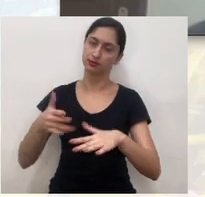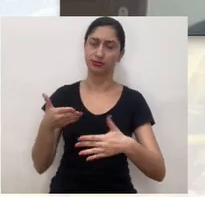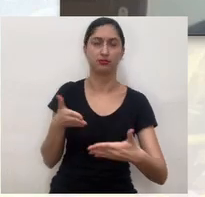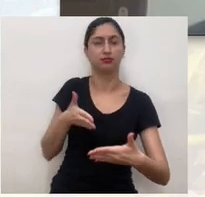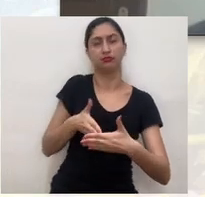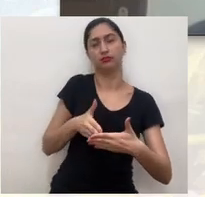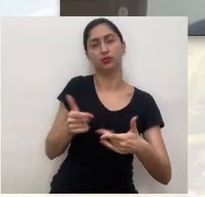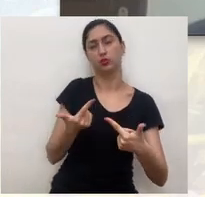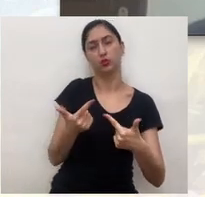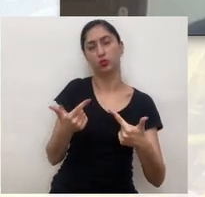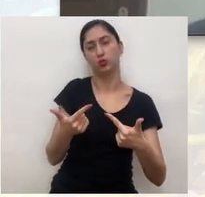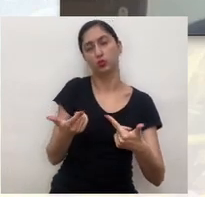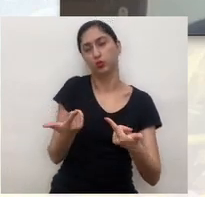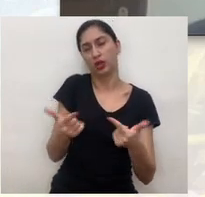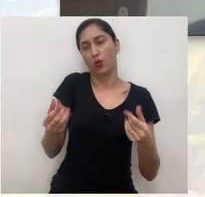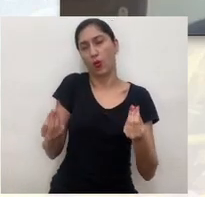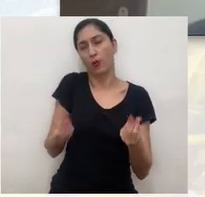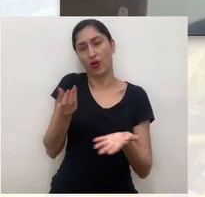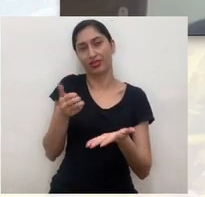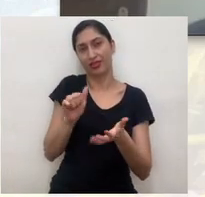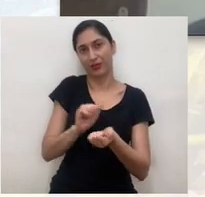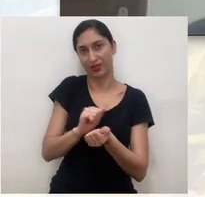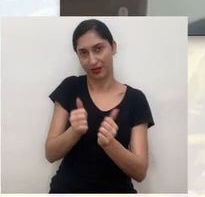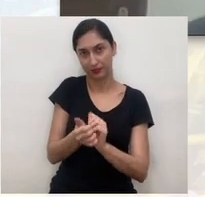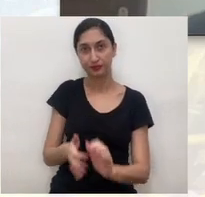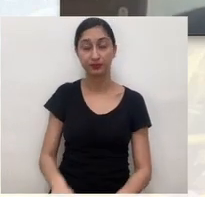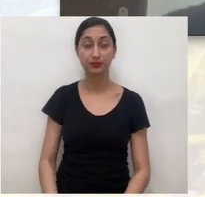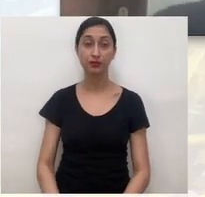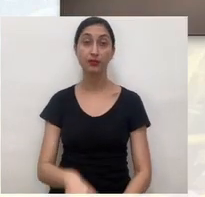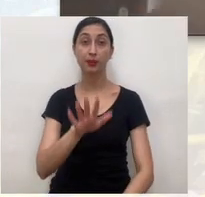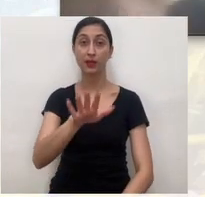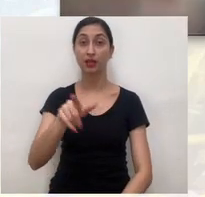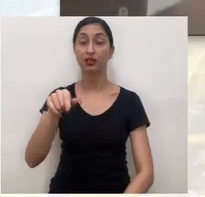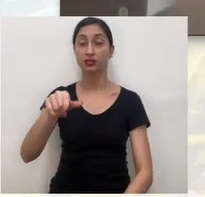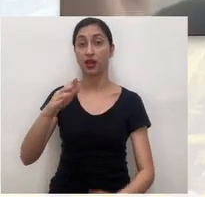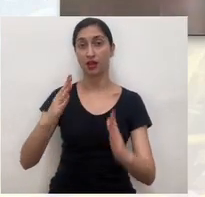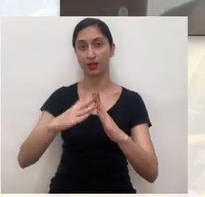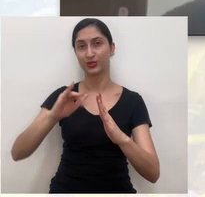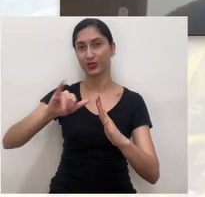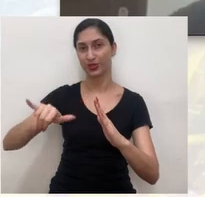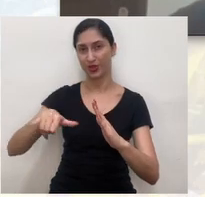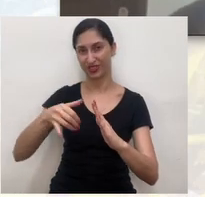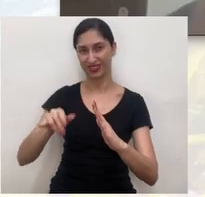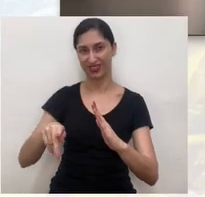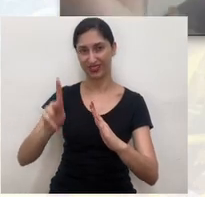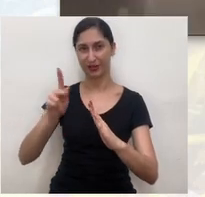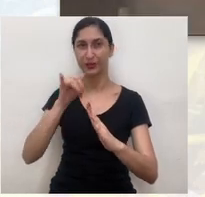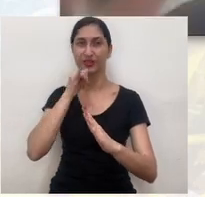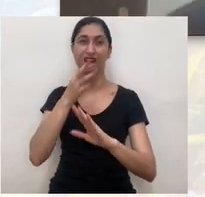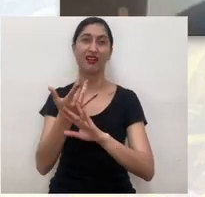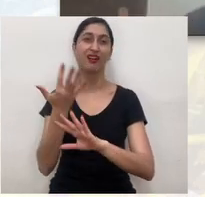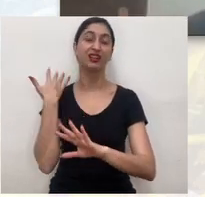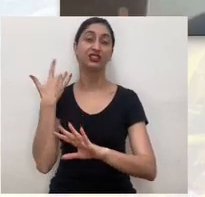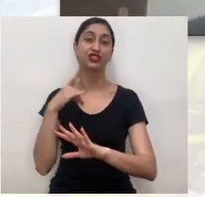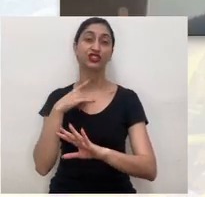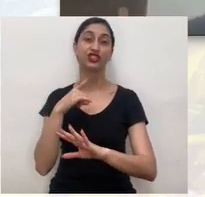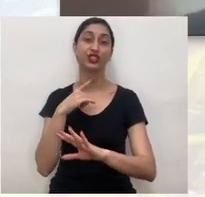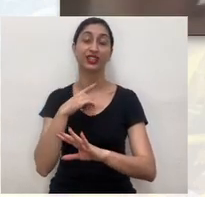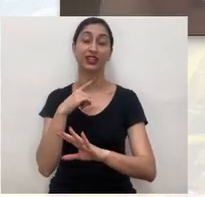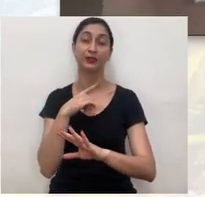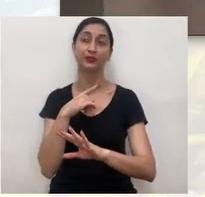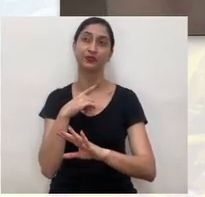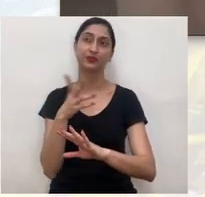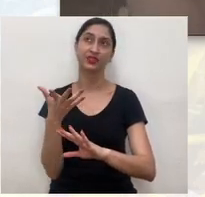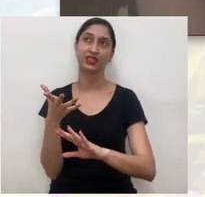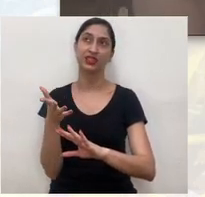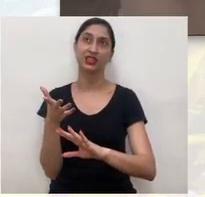como uma residência, né? E hoje ele é um Sim, espaço público, então eu sim. acho que isso cria uma uma possível tensão, mas a partir da